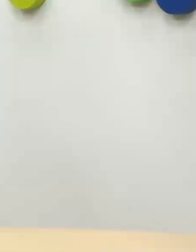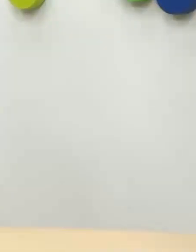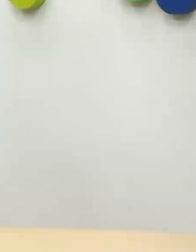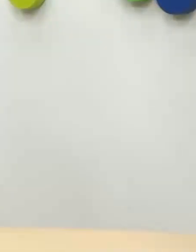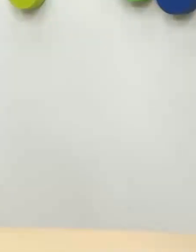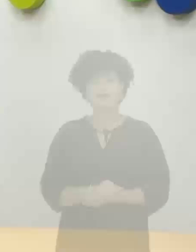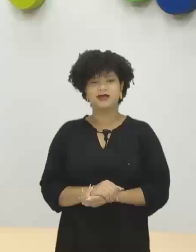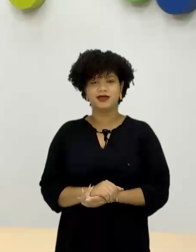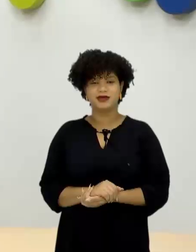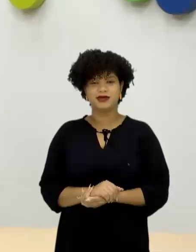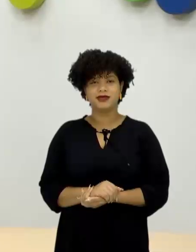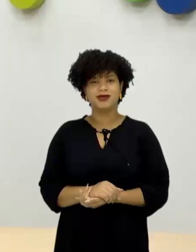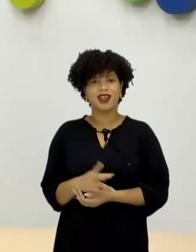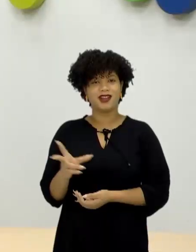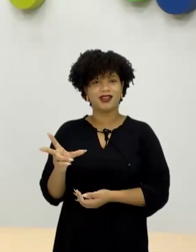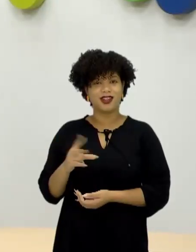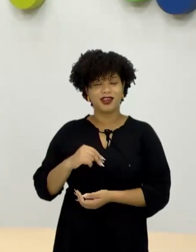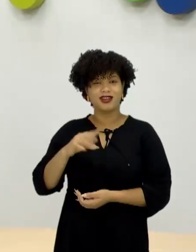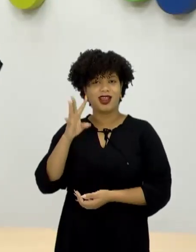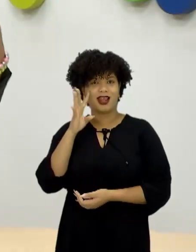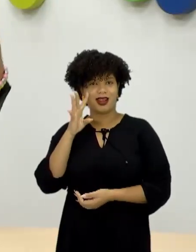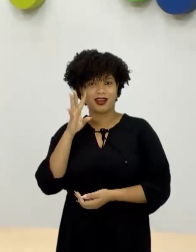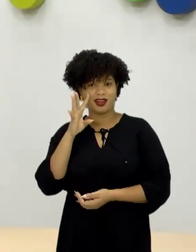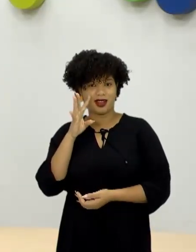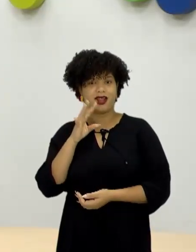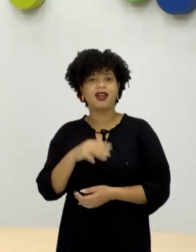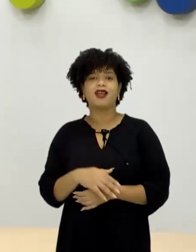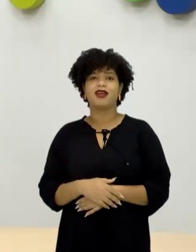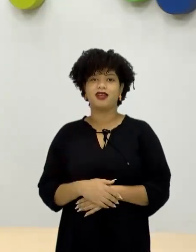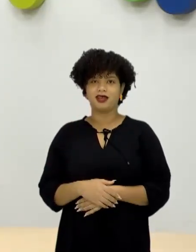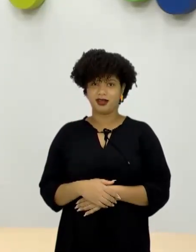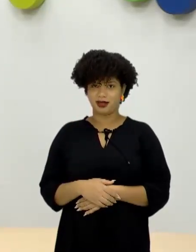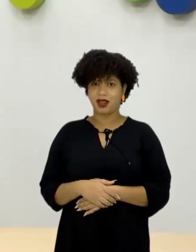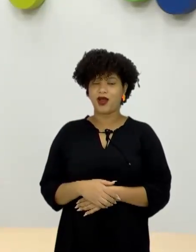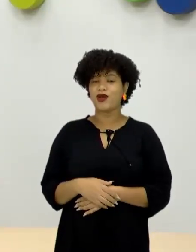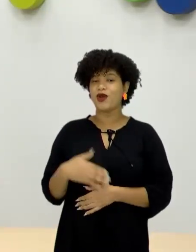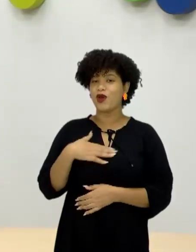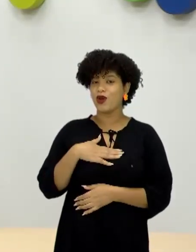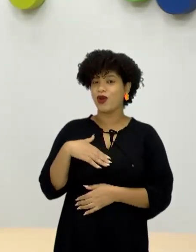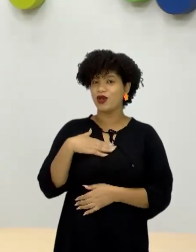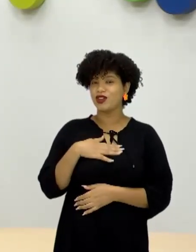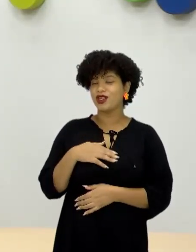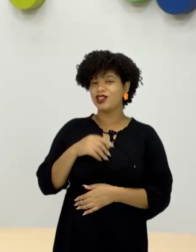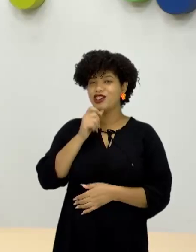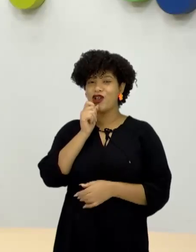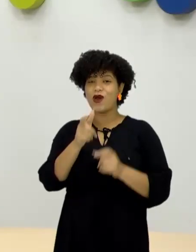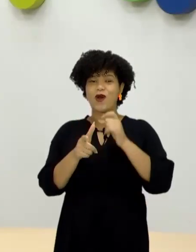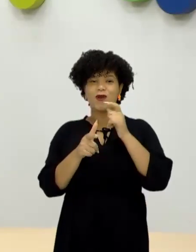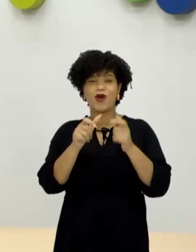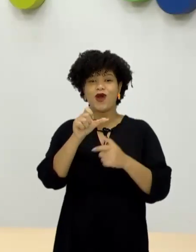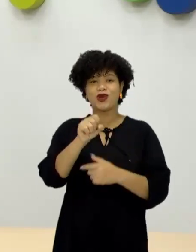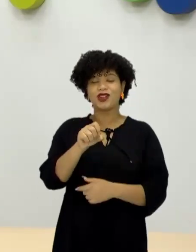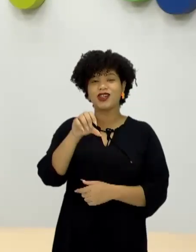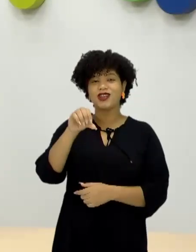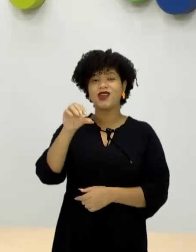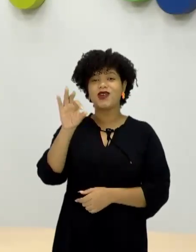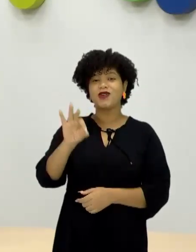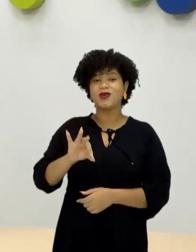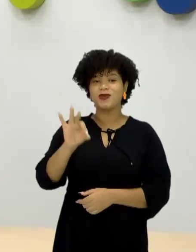Nossa, que legal. Gostam de fazer a parte de humor. 89%